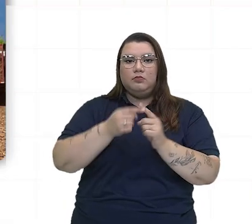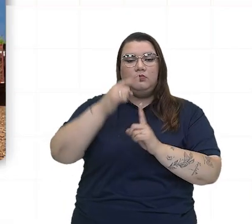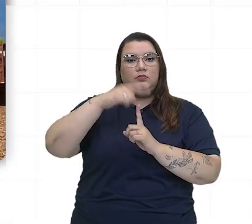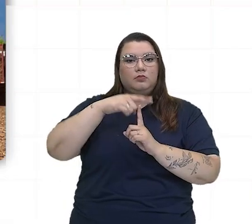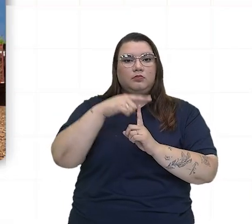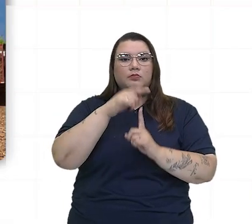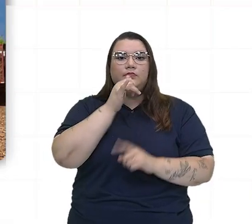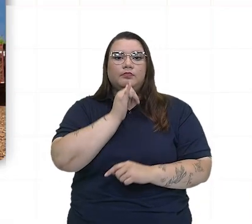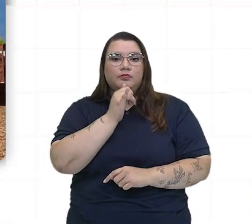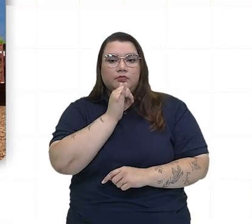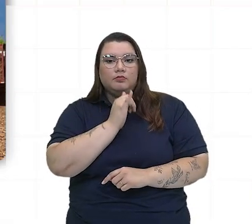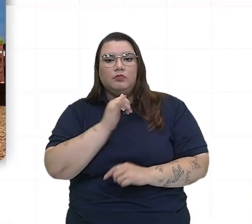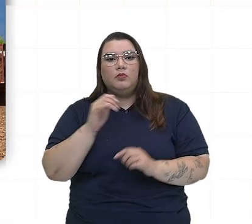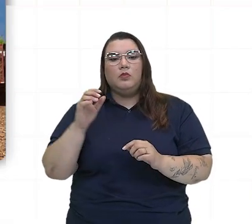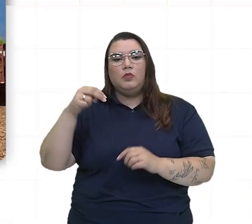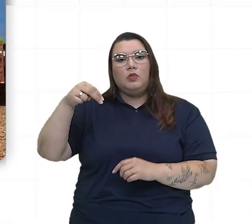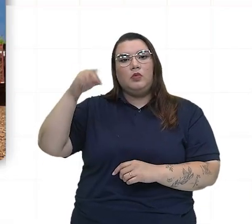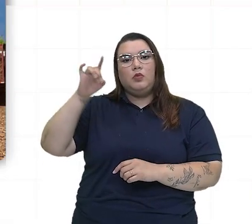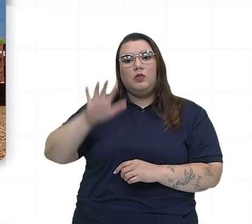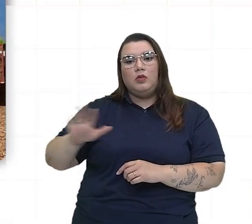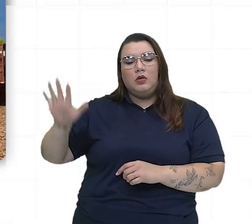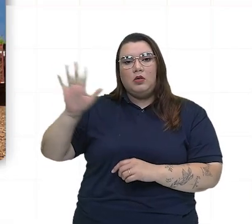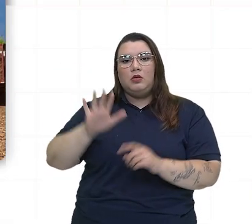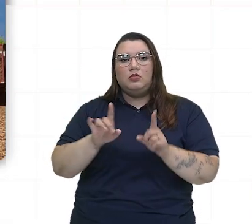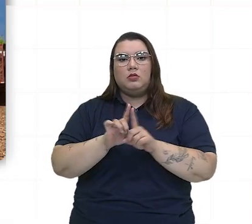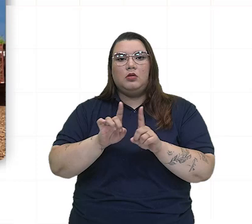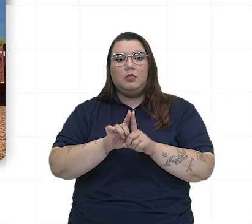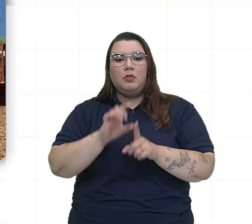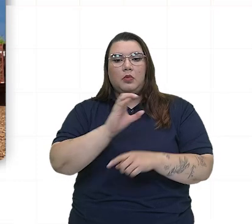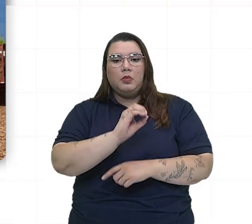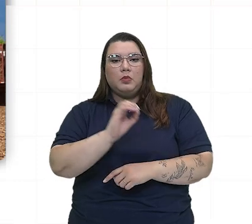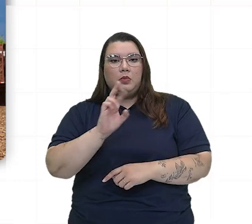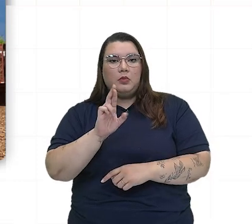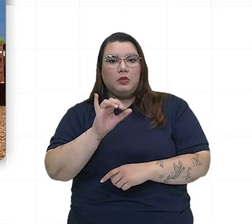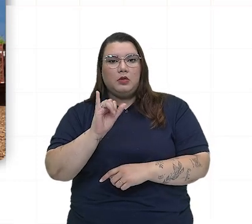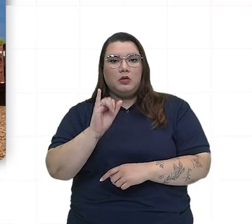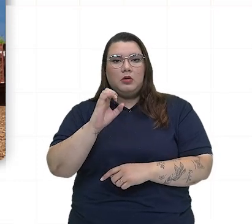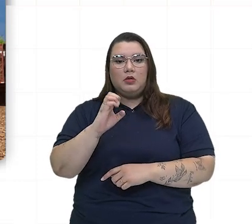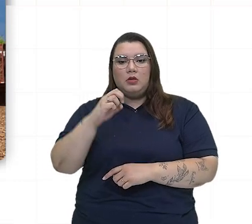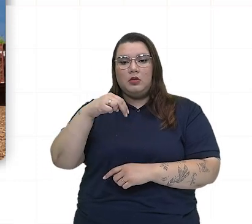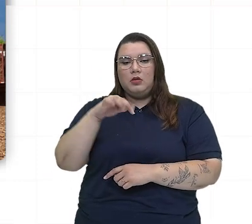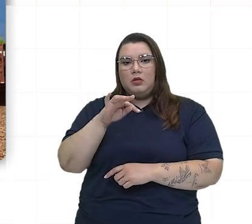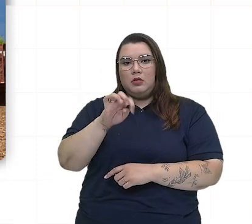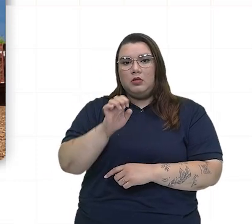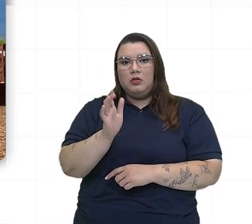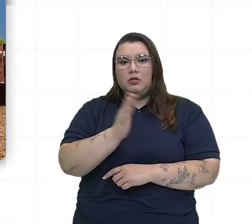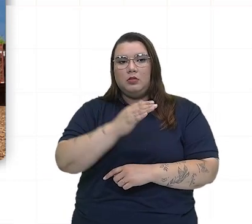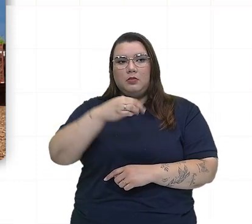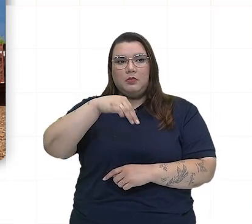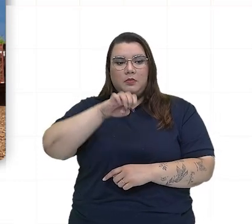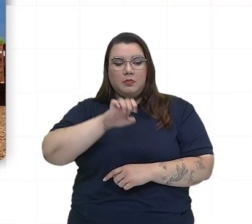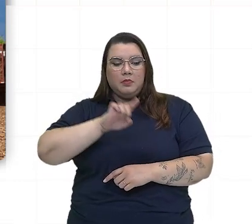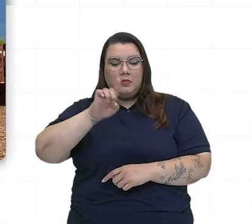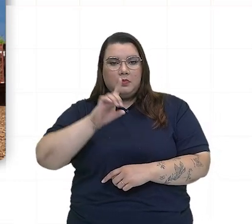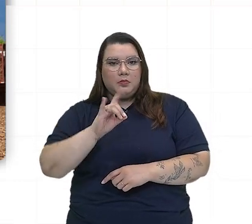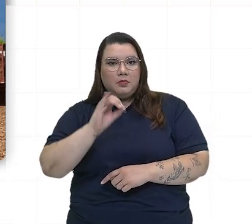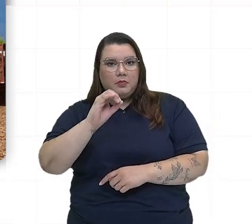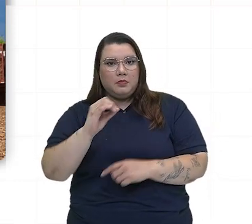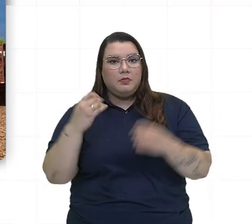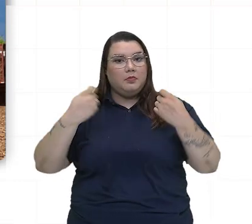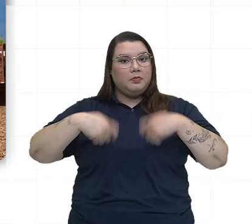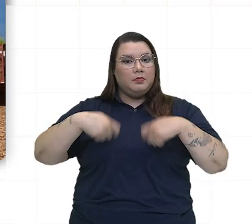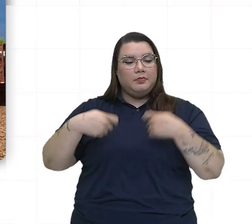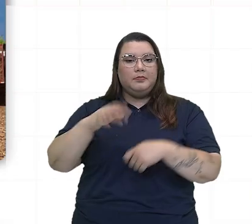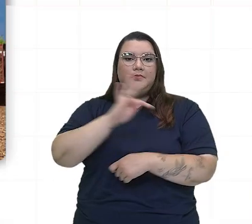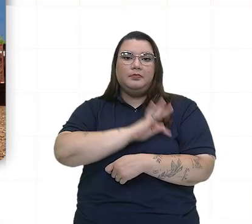no Oriente Médio, né, devido ali a essa escassez de água, onde é necessário ali o